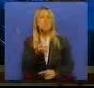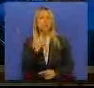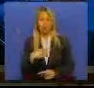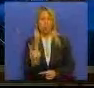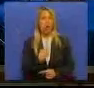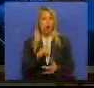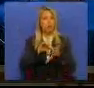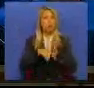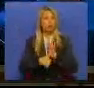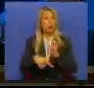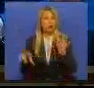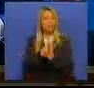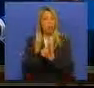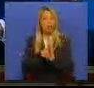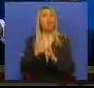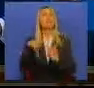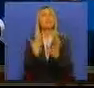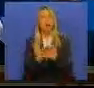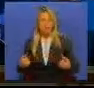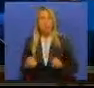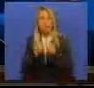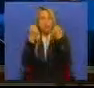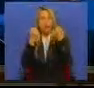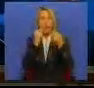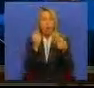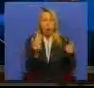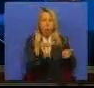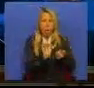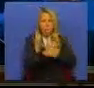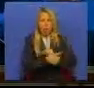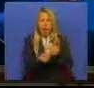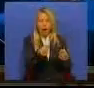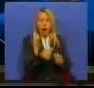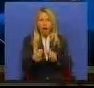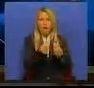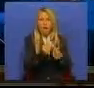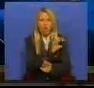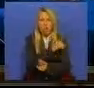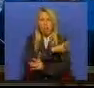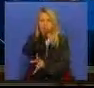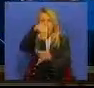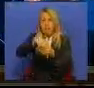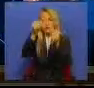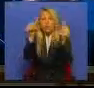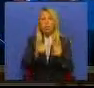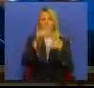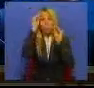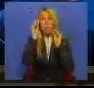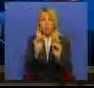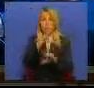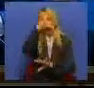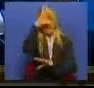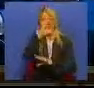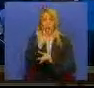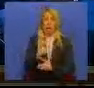um desafio. Mudar a essência do poder no sistema de ensino, do Ministério, em termos